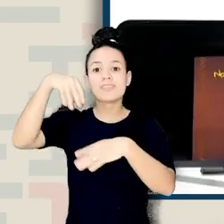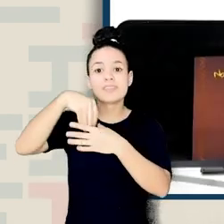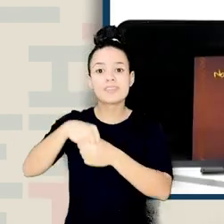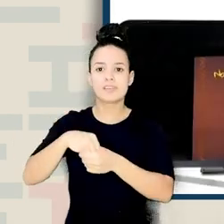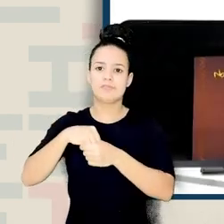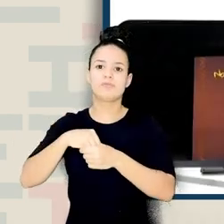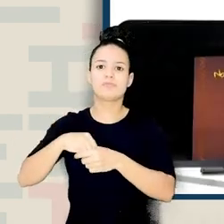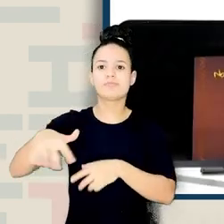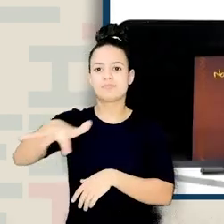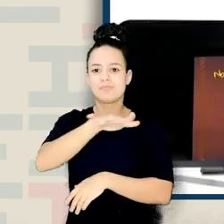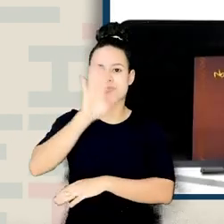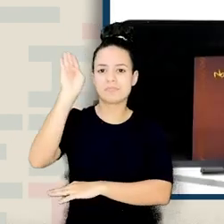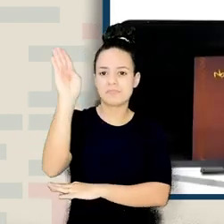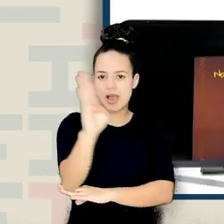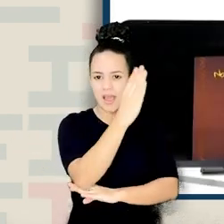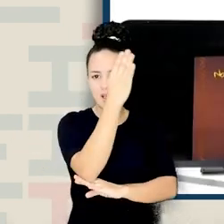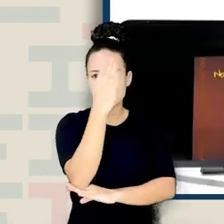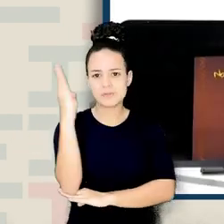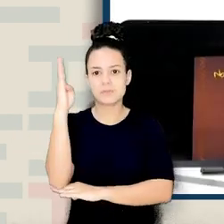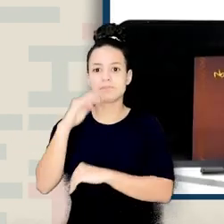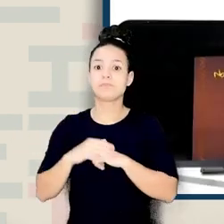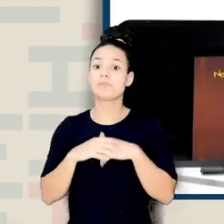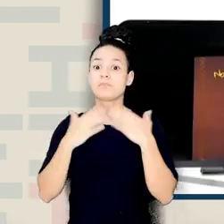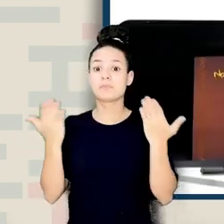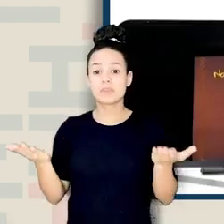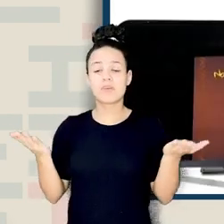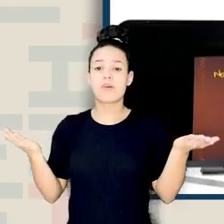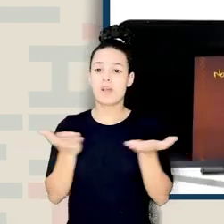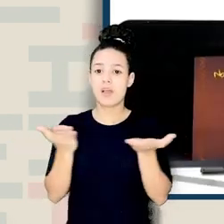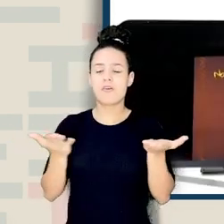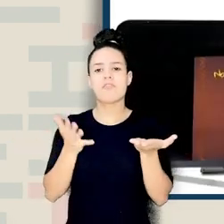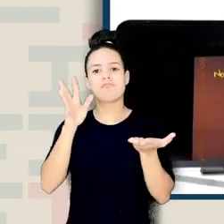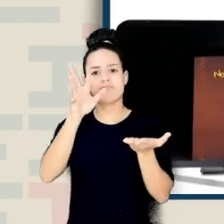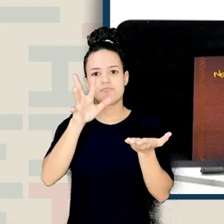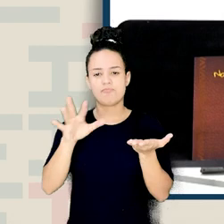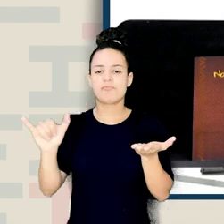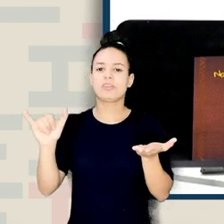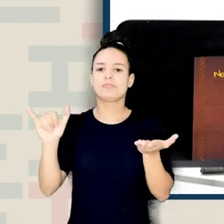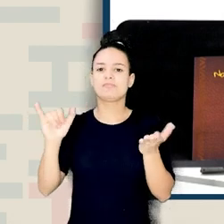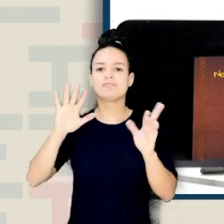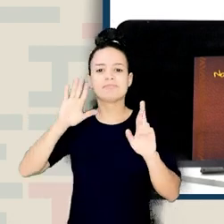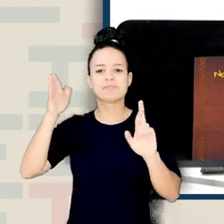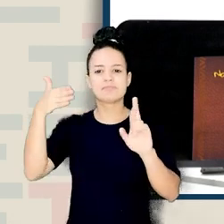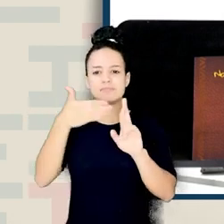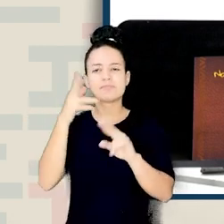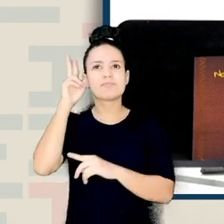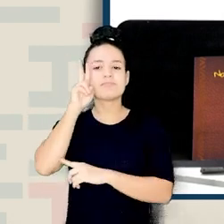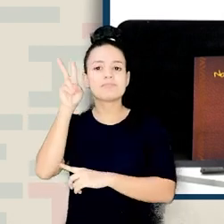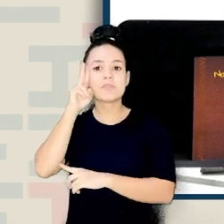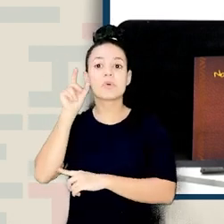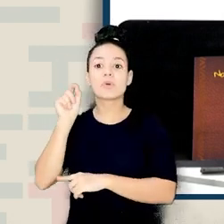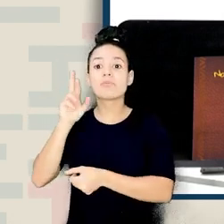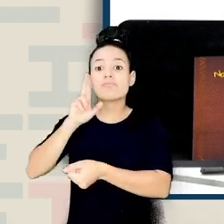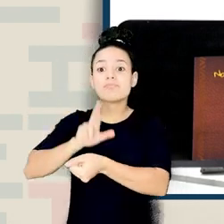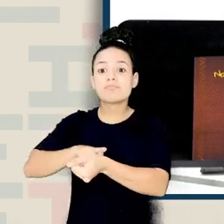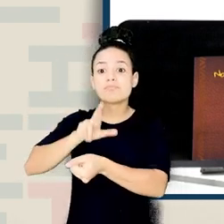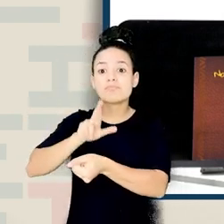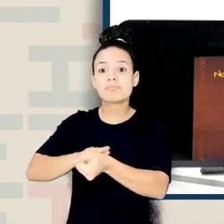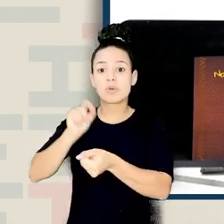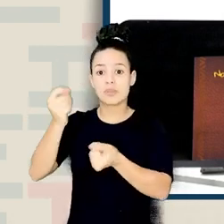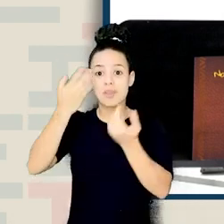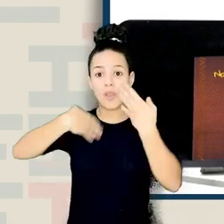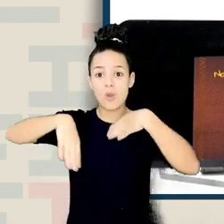maracatu. Então, vamos entrar agora em um momento em que vamos fazer a referência aos toques em homenagem